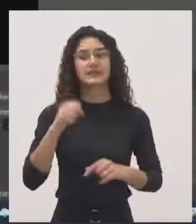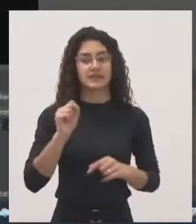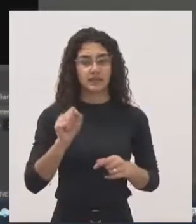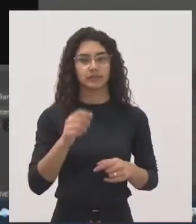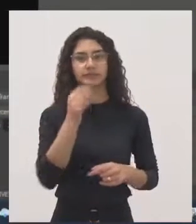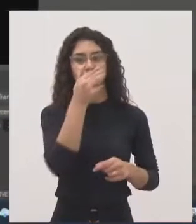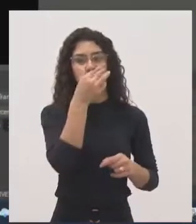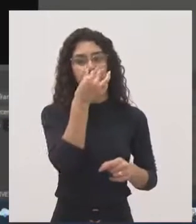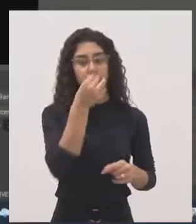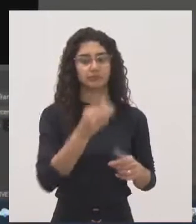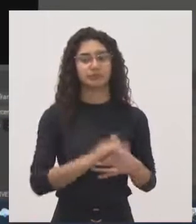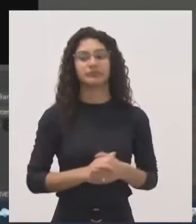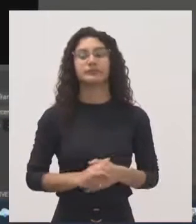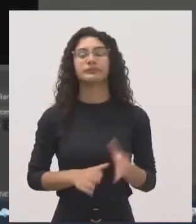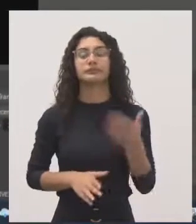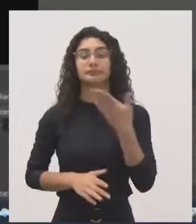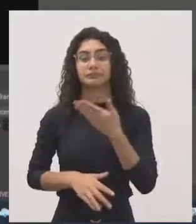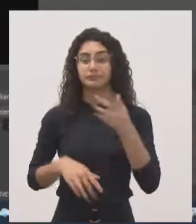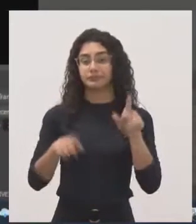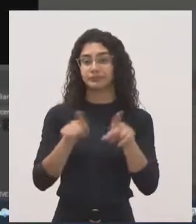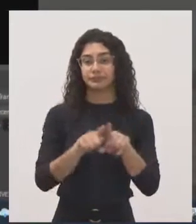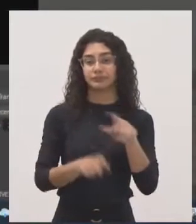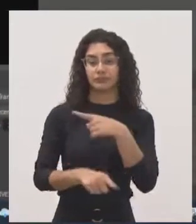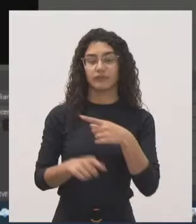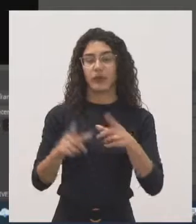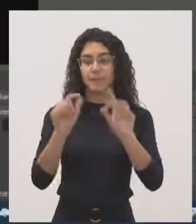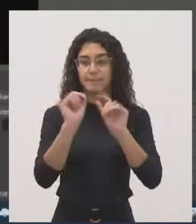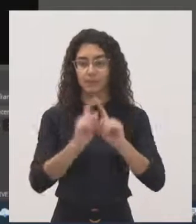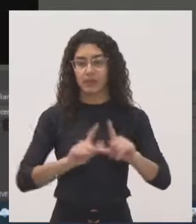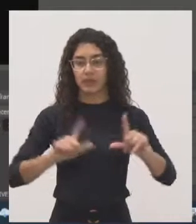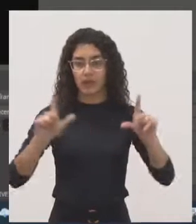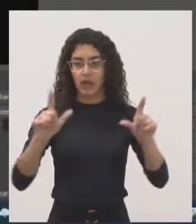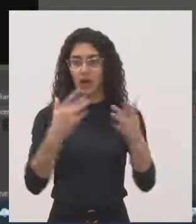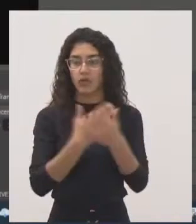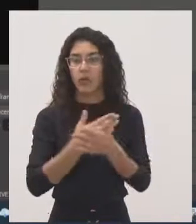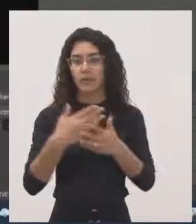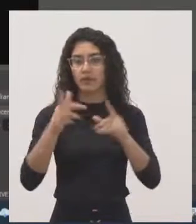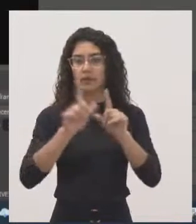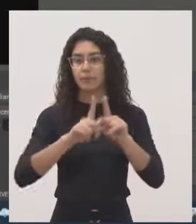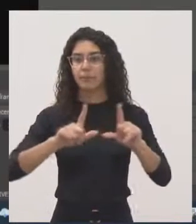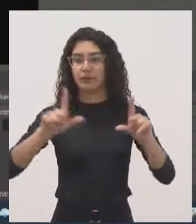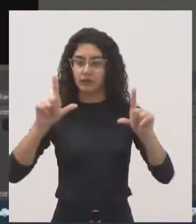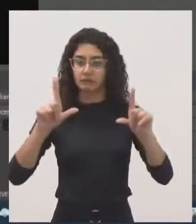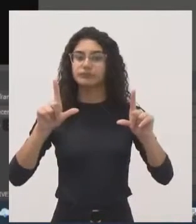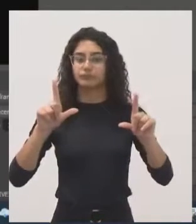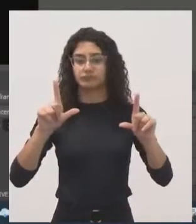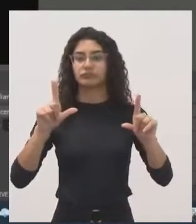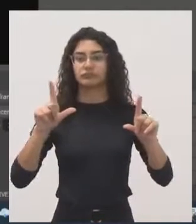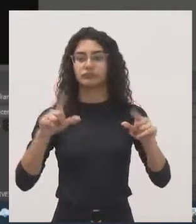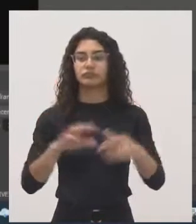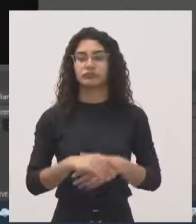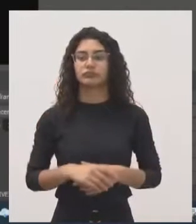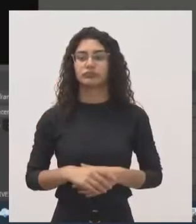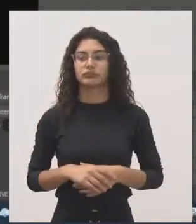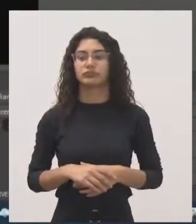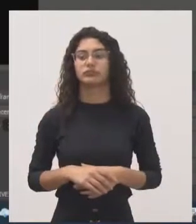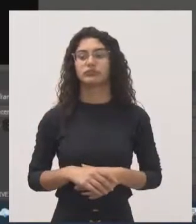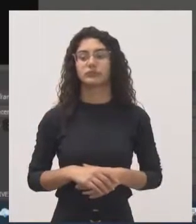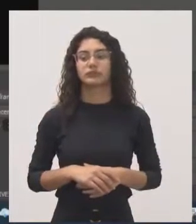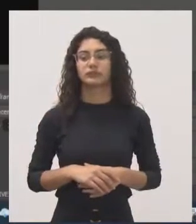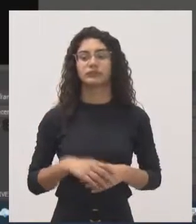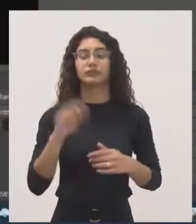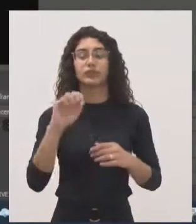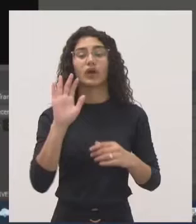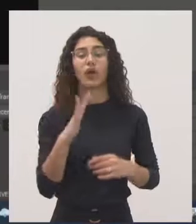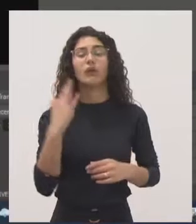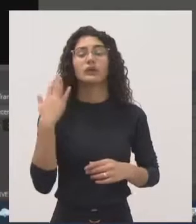vendo? Aqui, pessoal, é a tela inicial, né? A tela inicial do programa. O